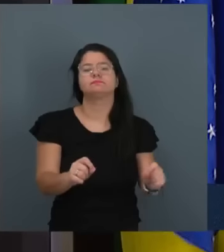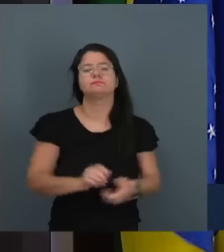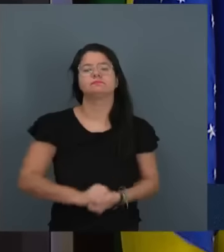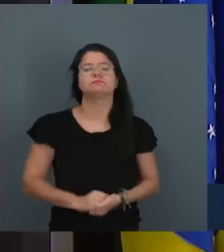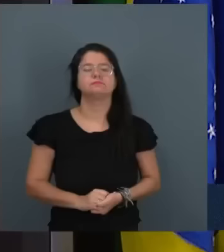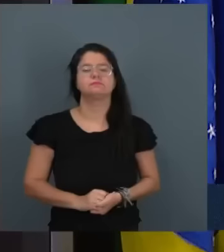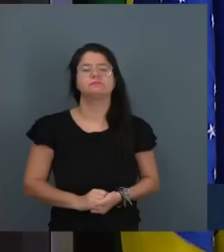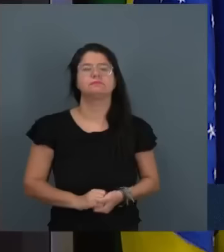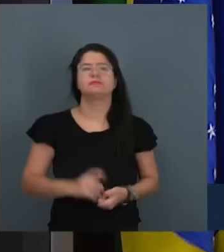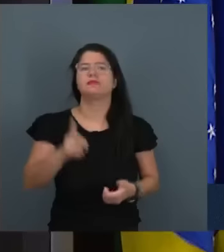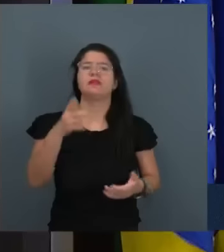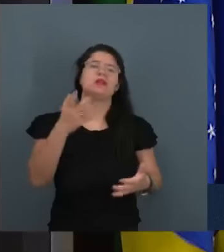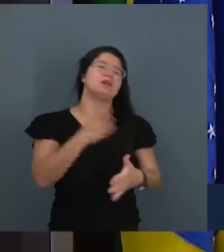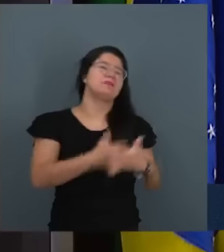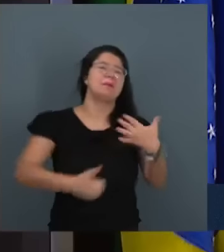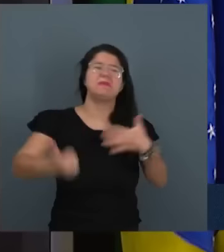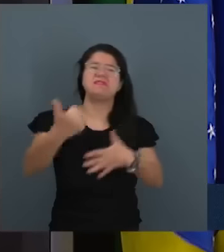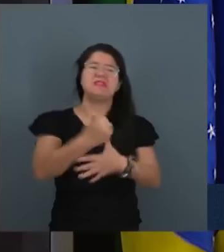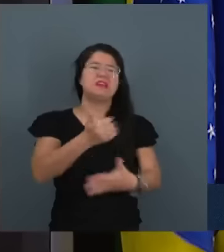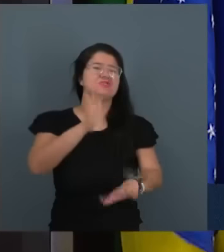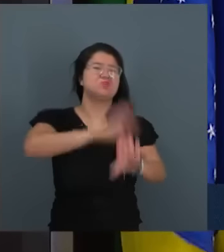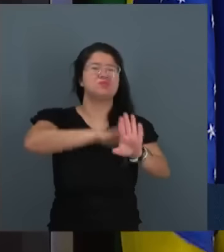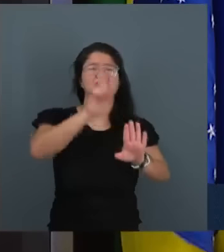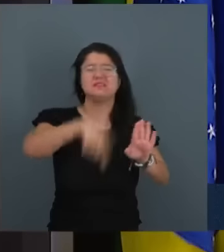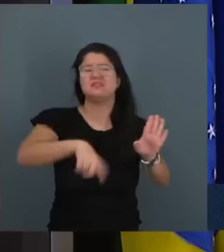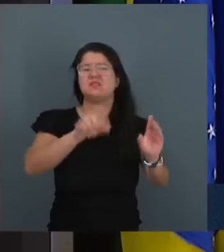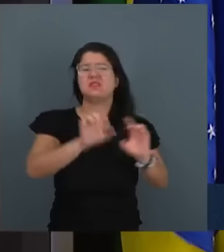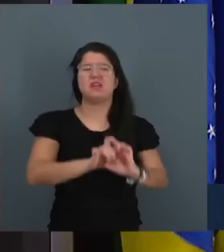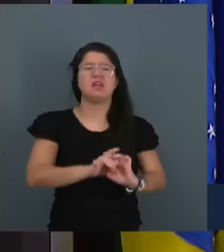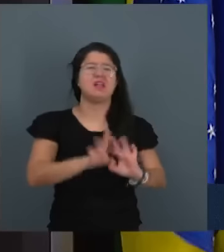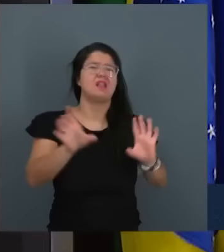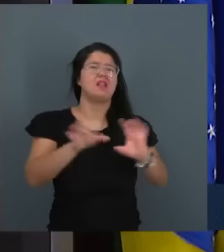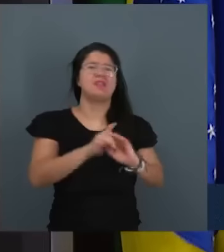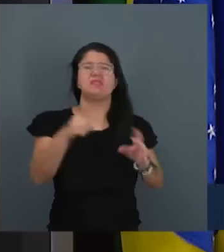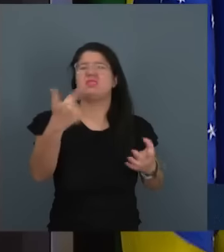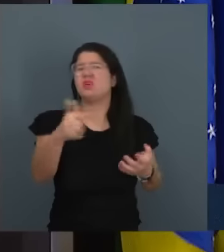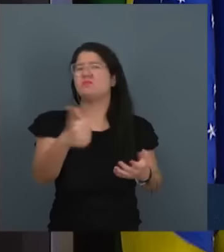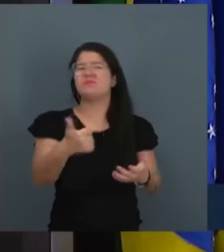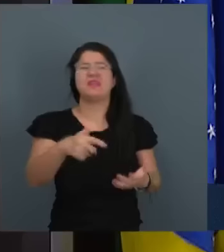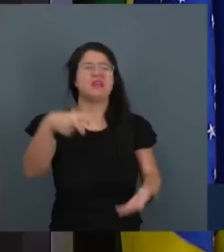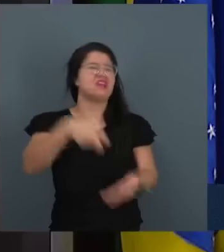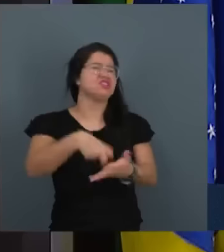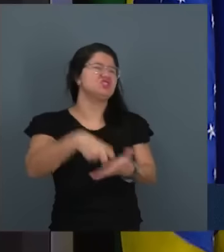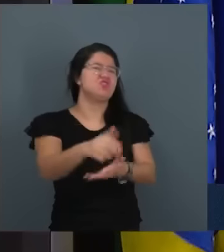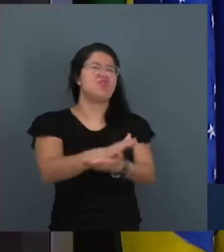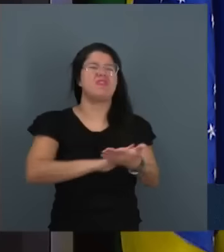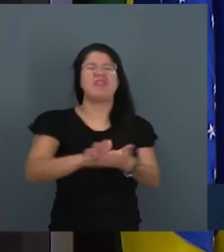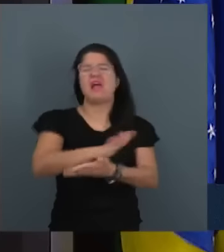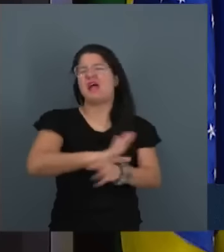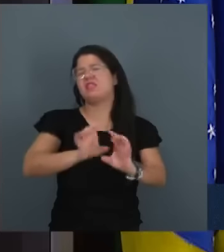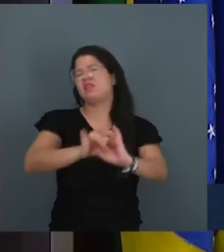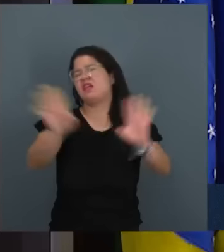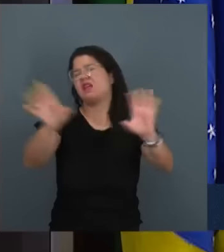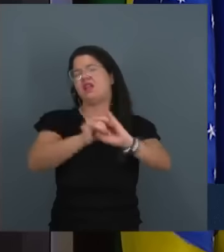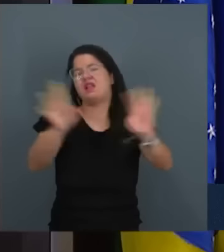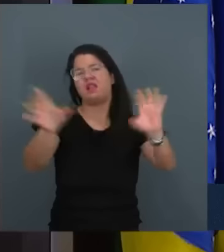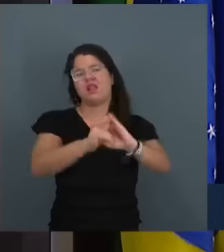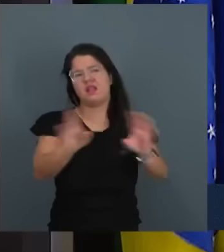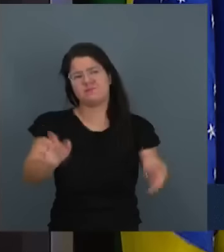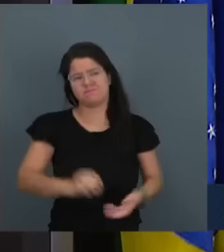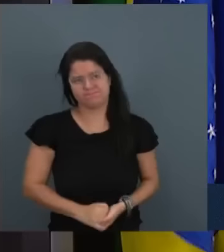o foro da impunidade, a trava da impunidade, desse mecanismo.